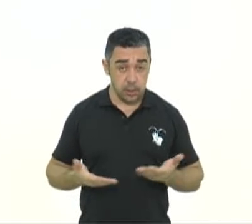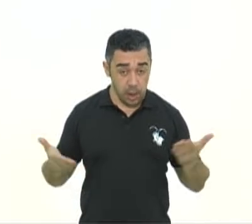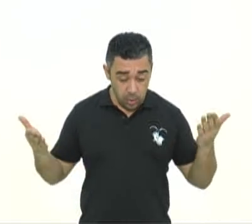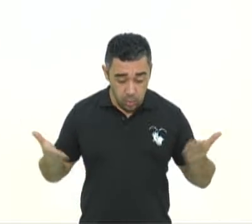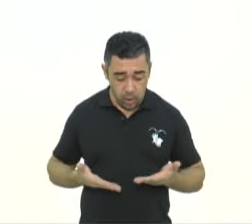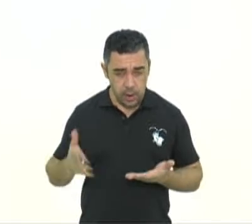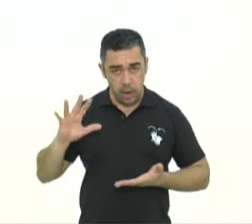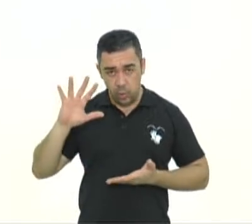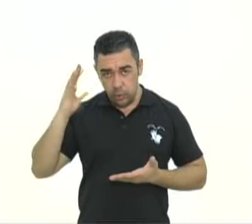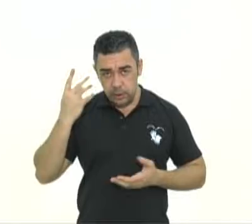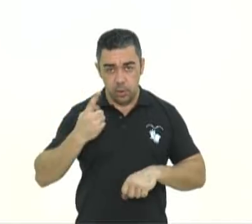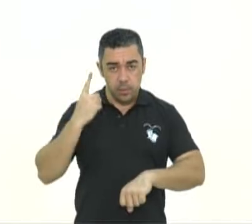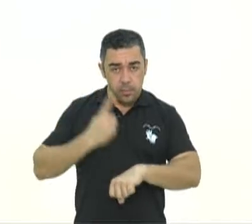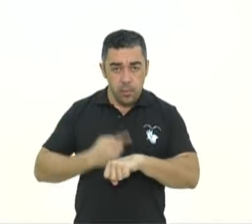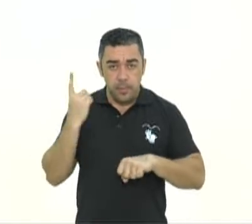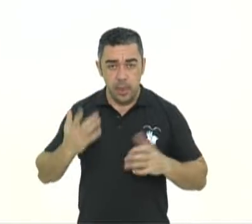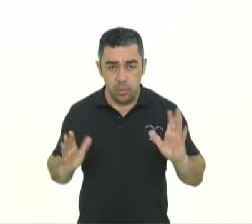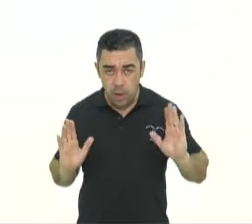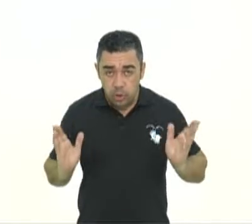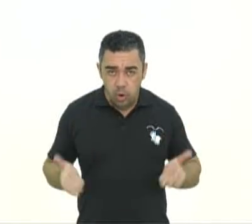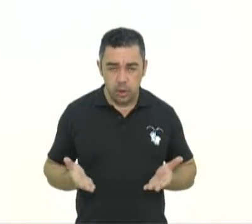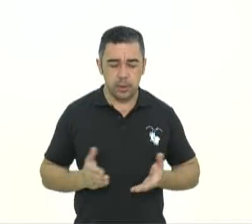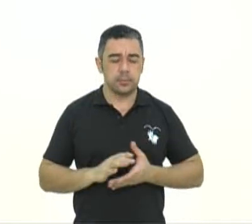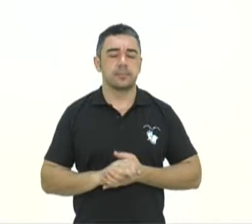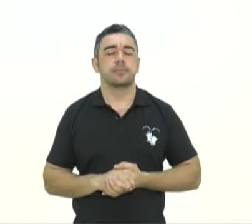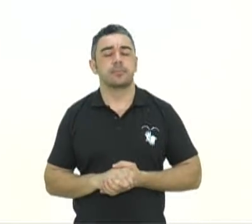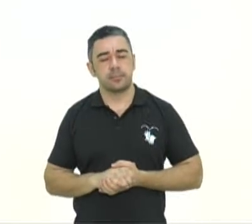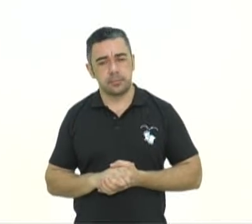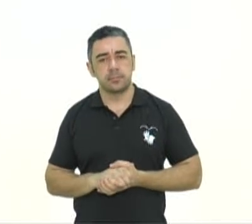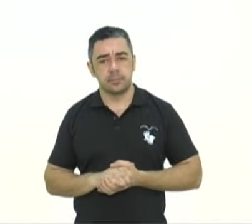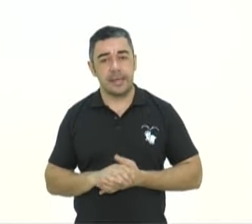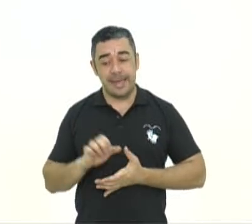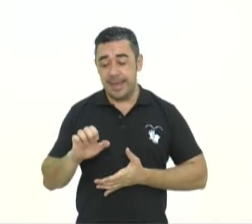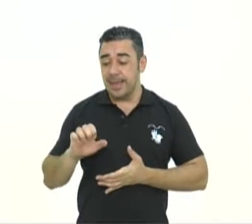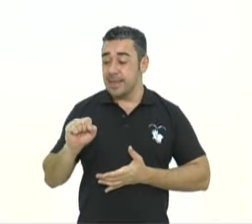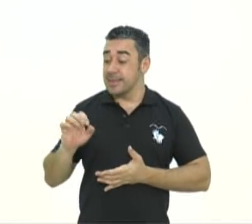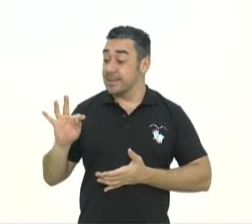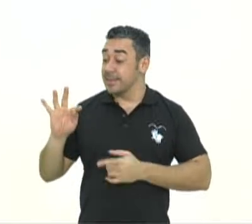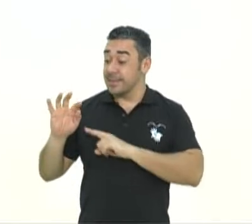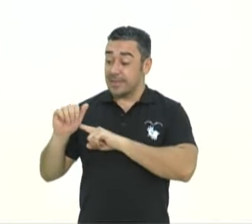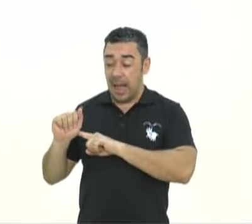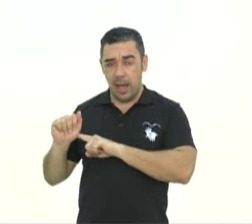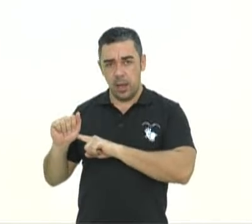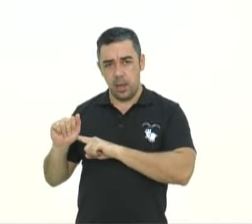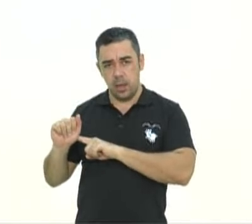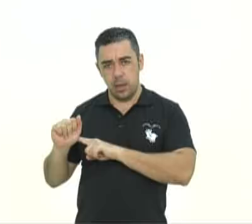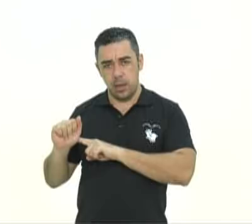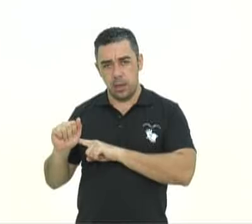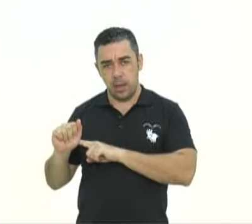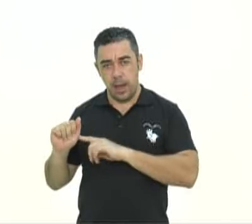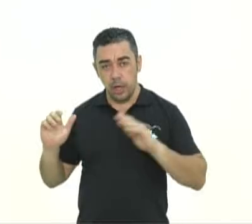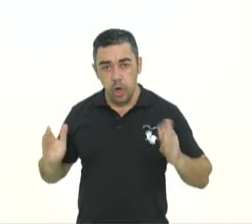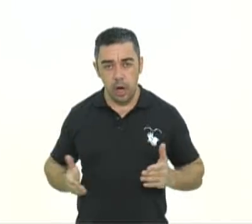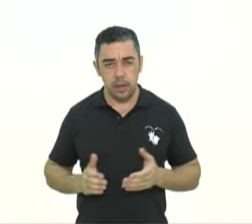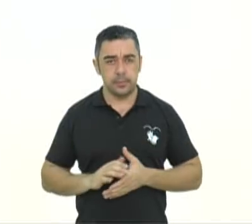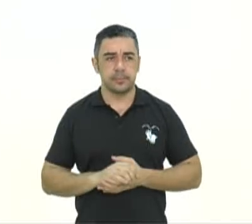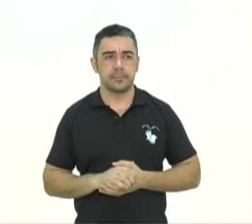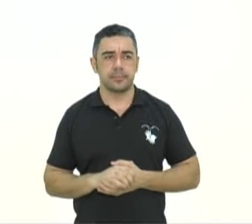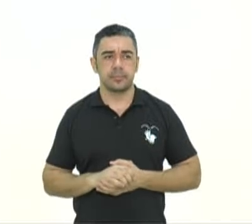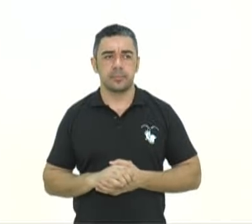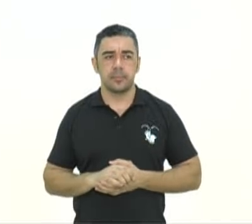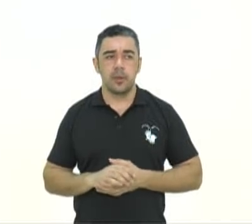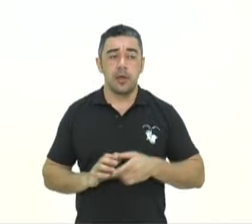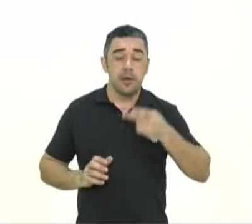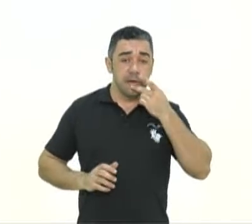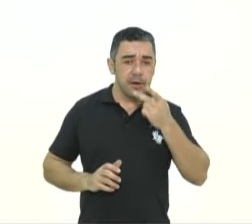do momento, está acontecendo, certo? Está, olha o verbo que eu utilizei, está. Dizer que